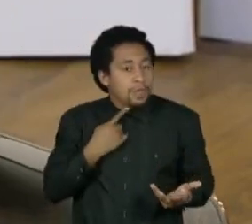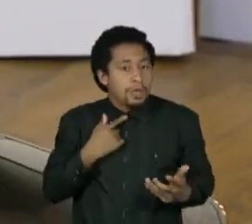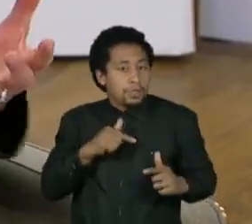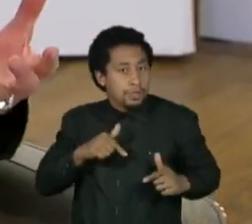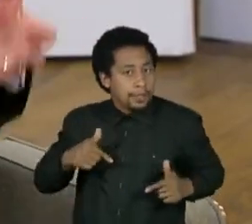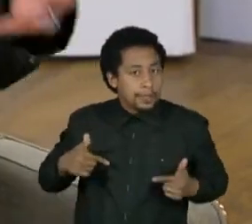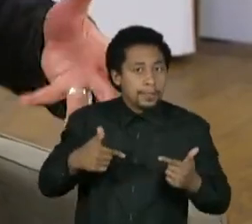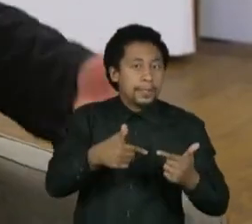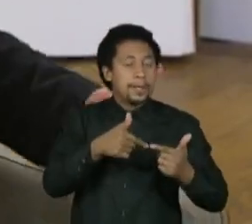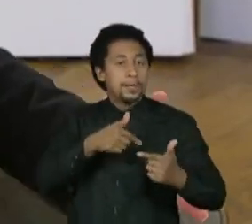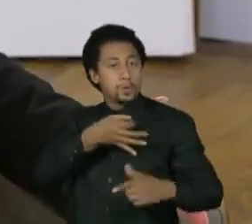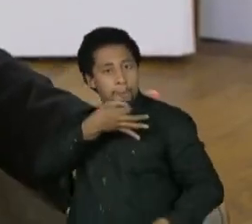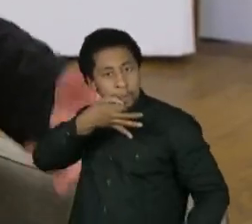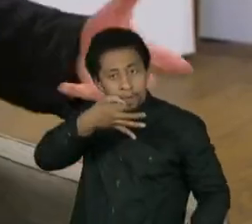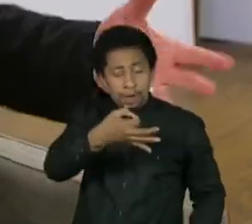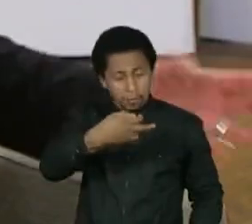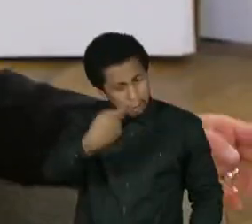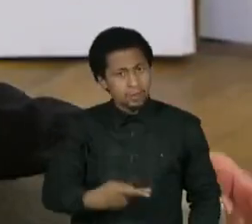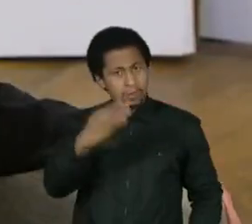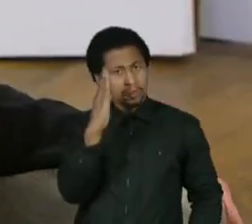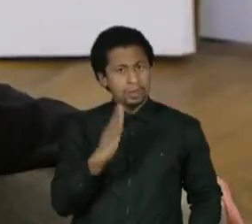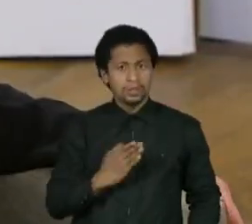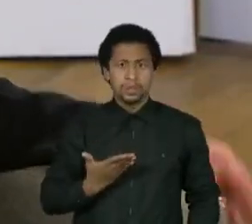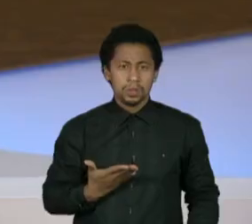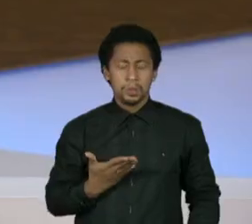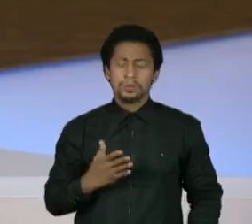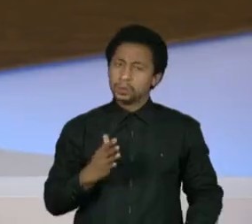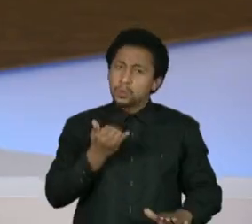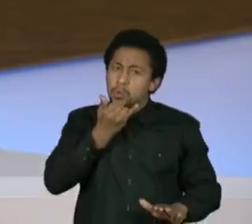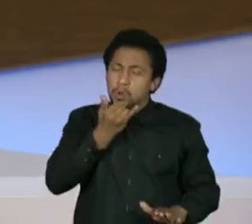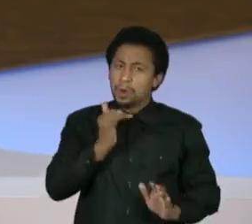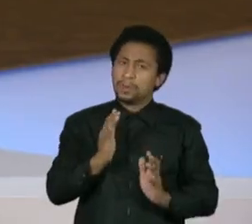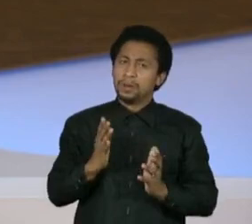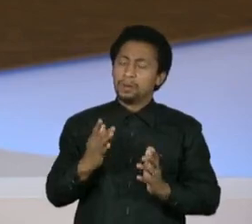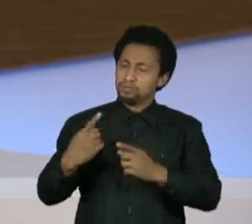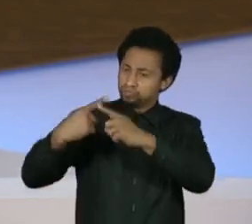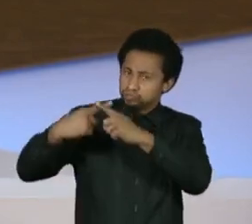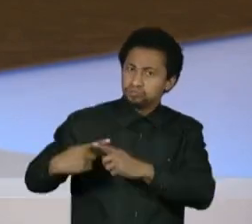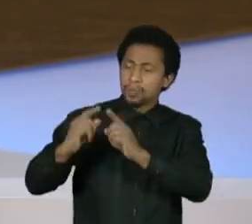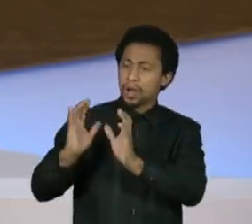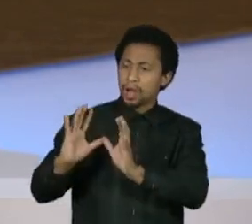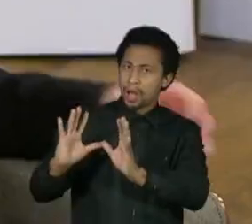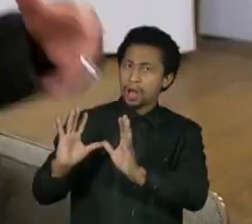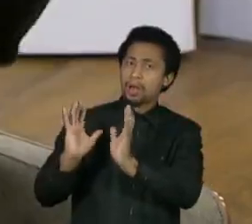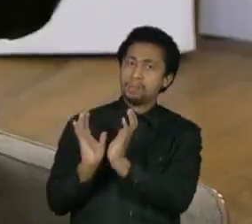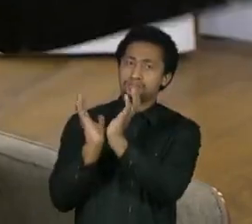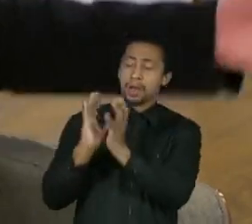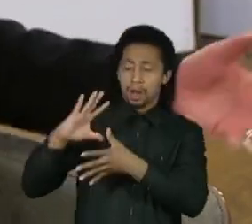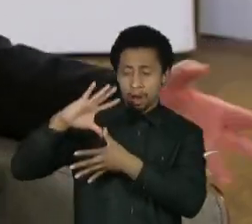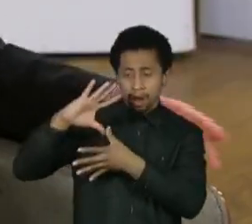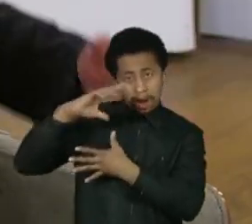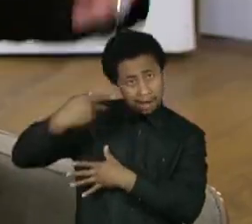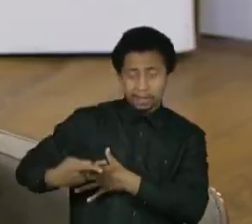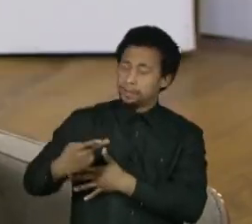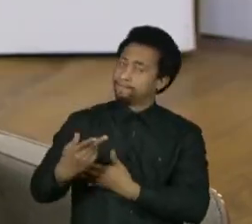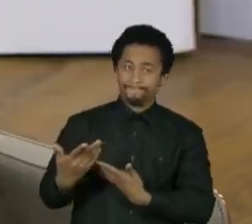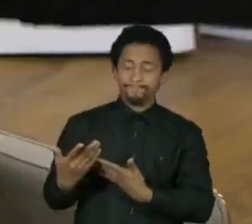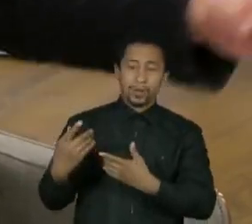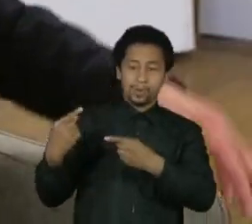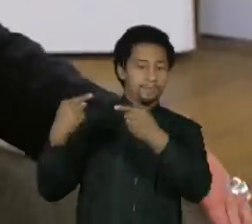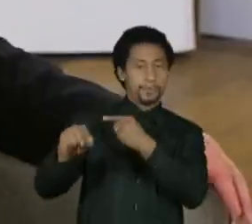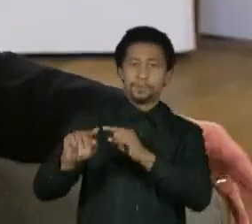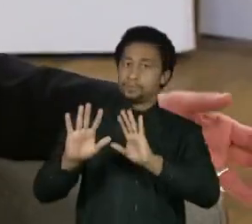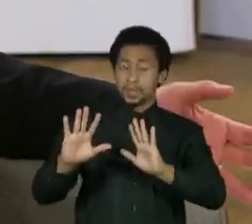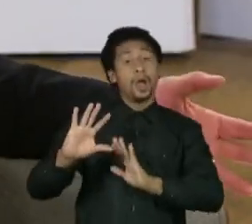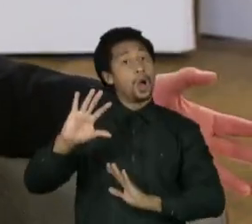motivação de me posicionar é Brasil. E aquela Copa América não era nossa. Então, isso me decepciona bastante. Inclusive em outros casos, né? Casos de